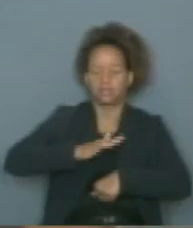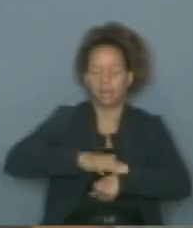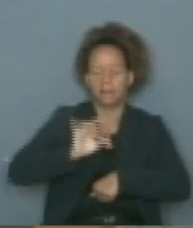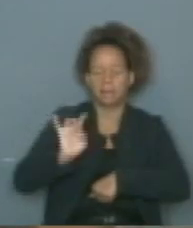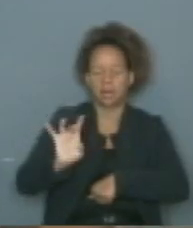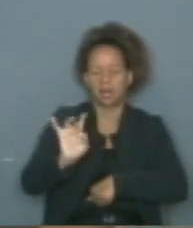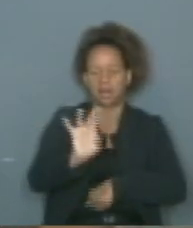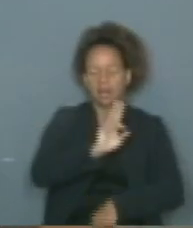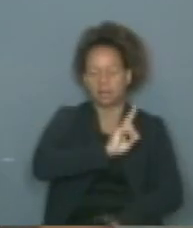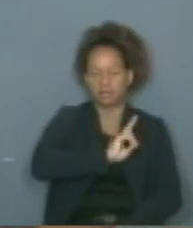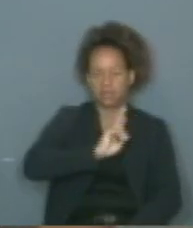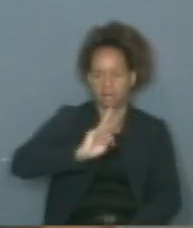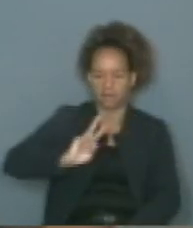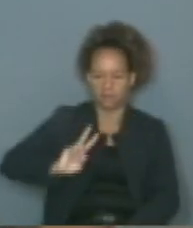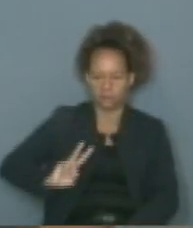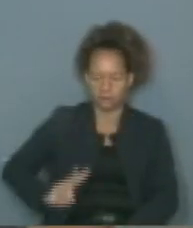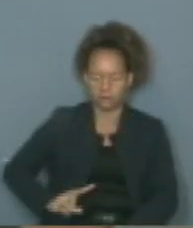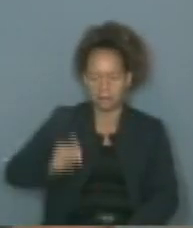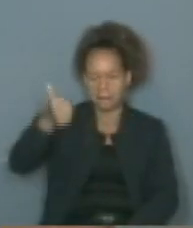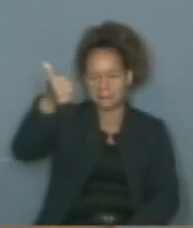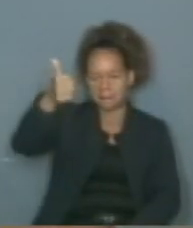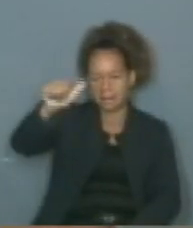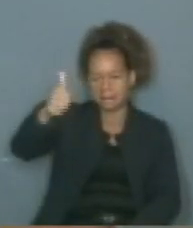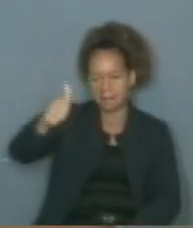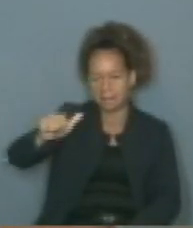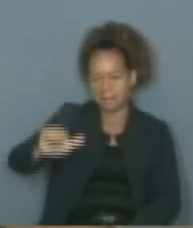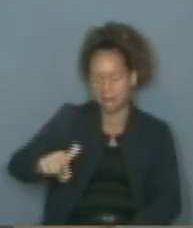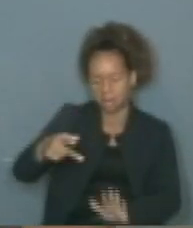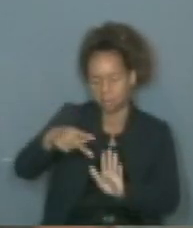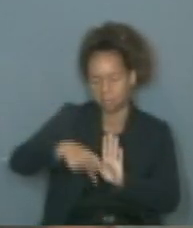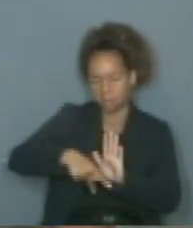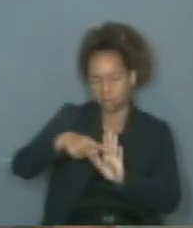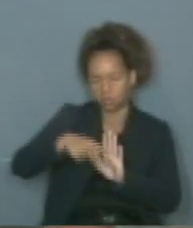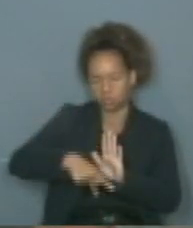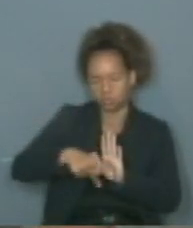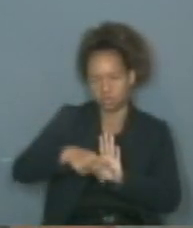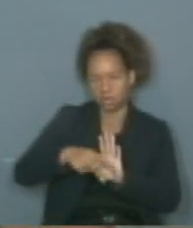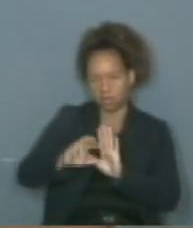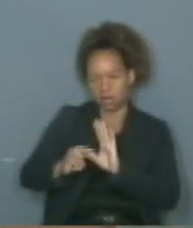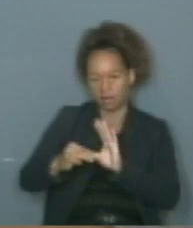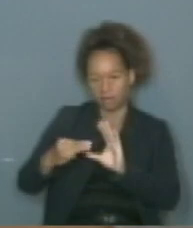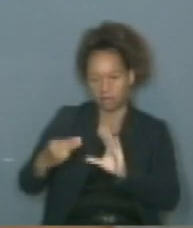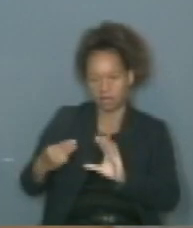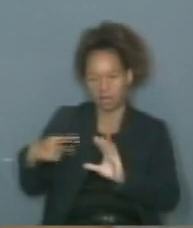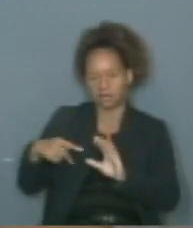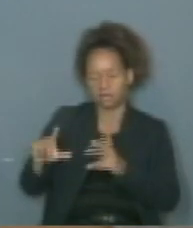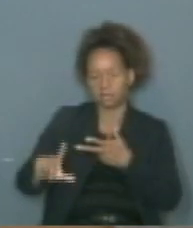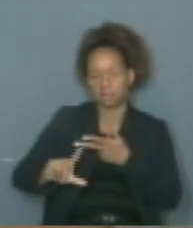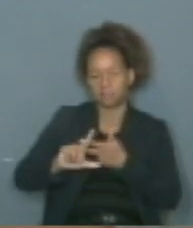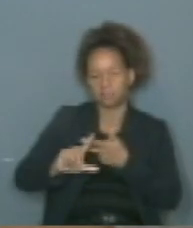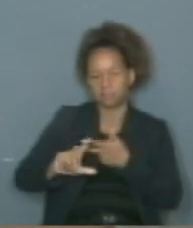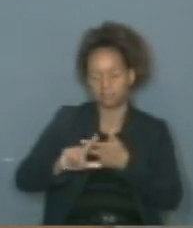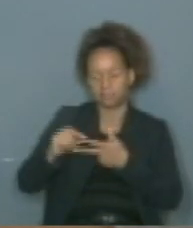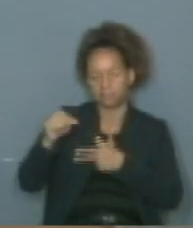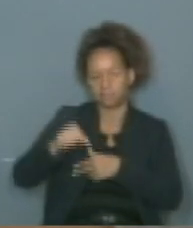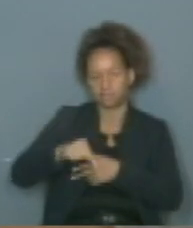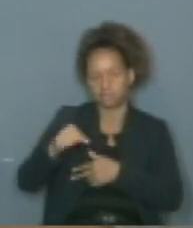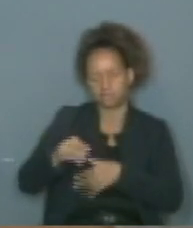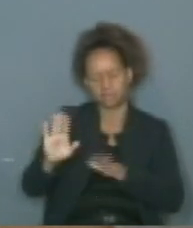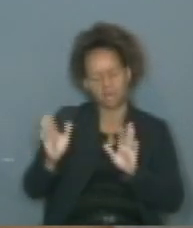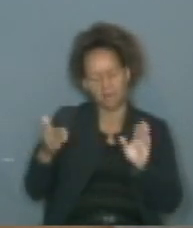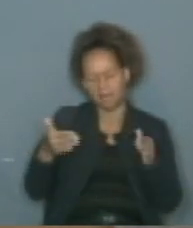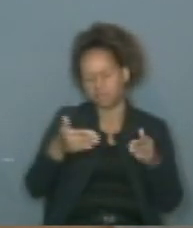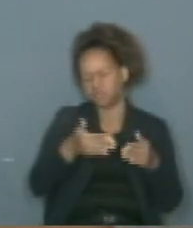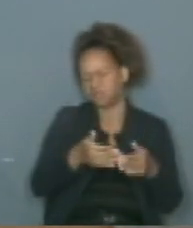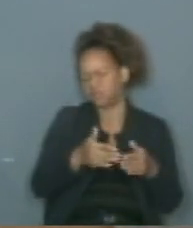cada vereador analisar o projeto que é enviado pelo Poder Executivo, claro, com o objetivo